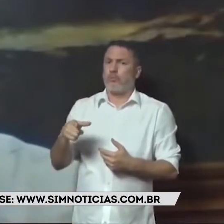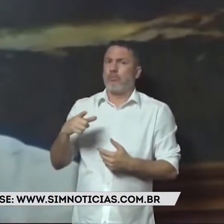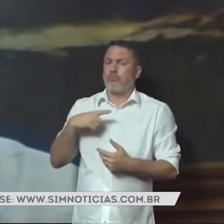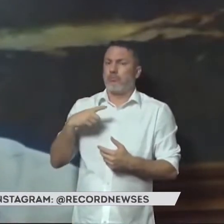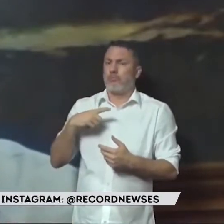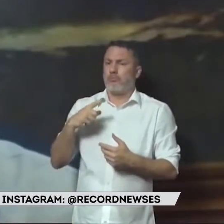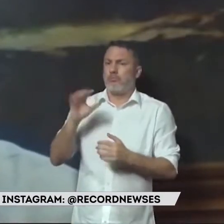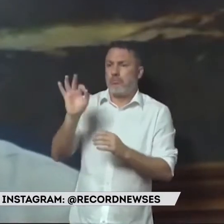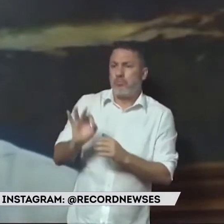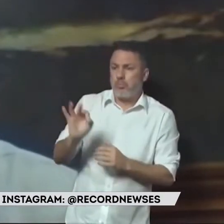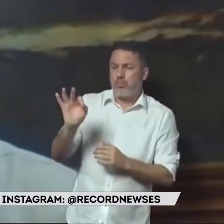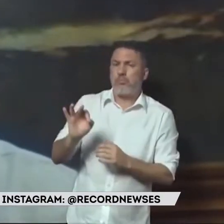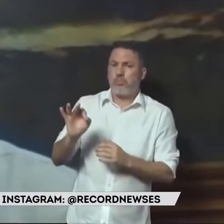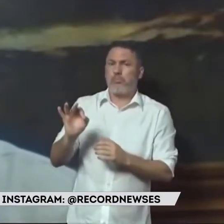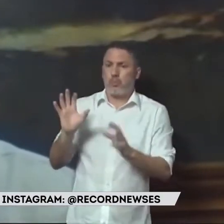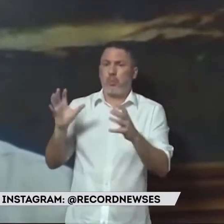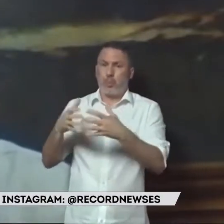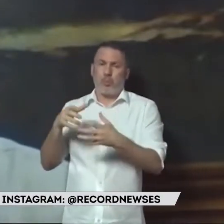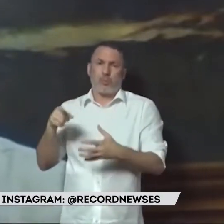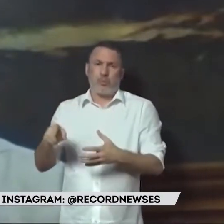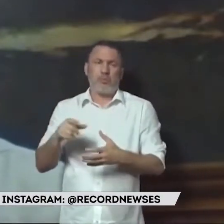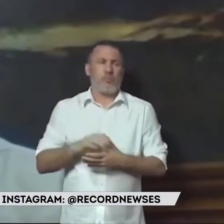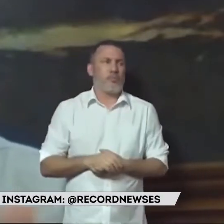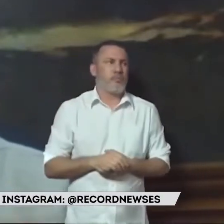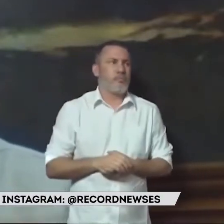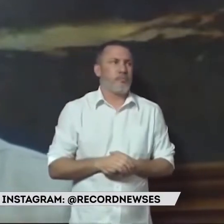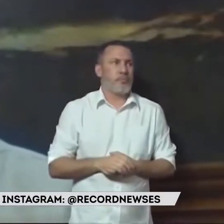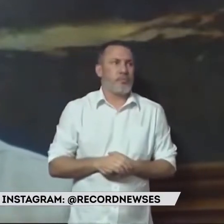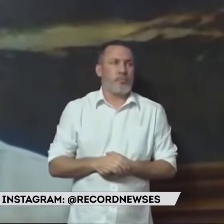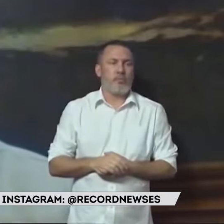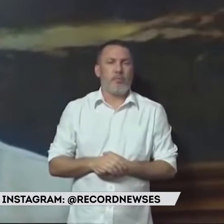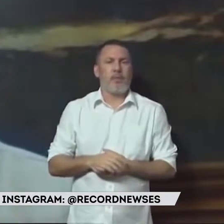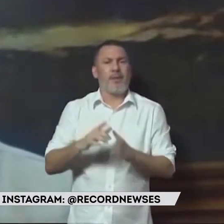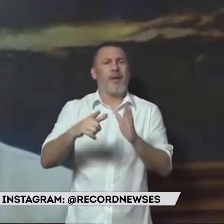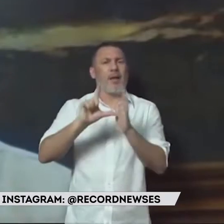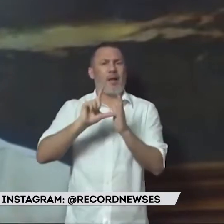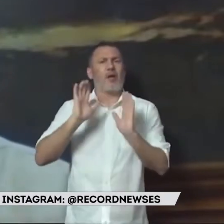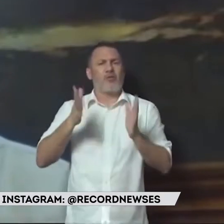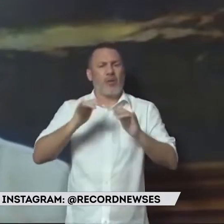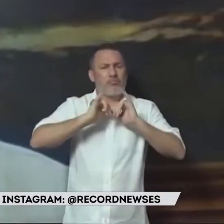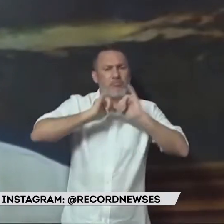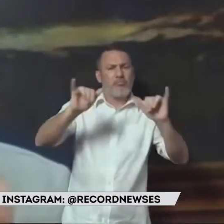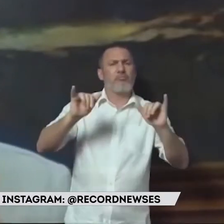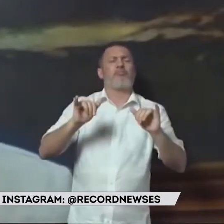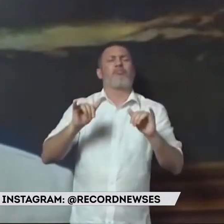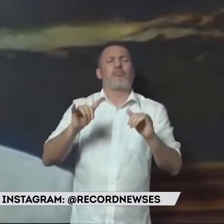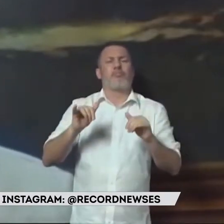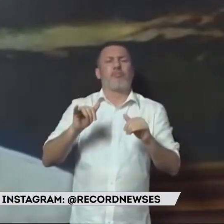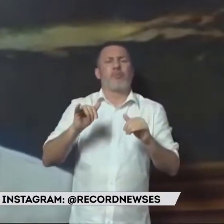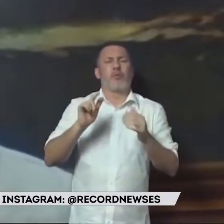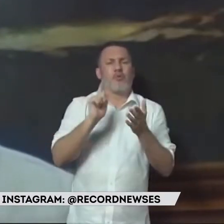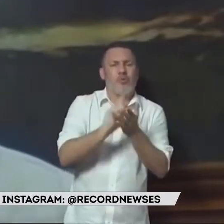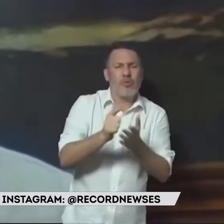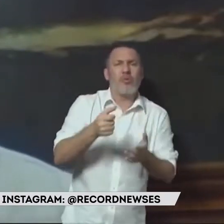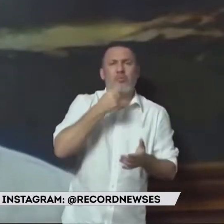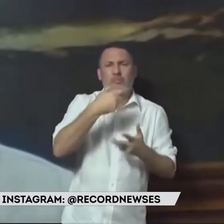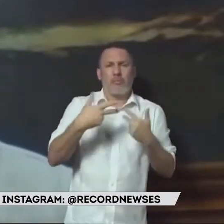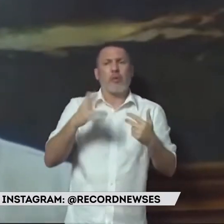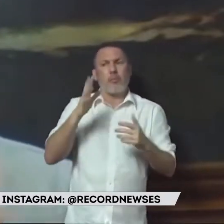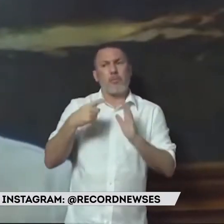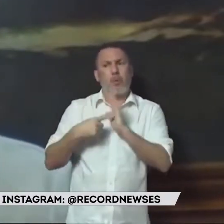foi divulgado anteriormente, há alguns dias, à imprensa, mostra bem a adesão, né, não só